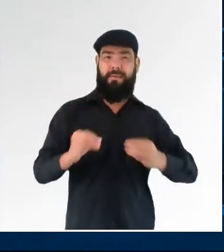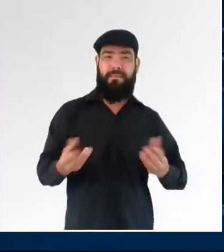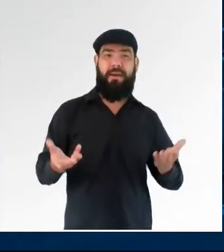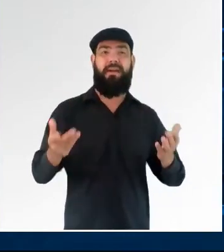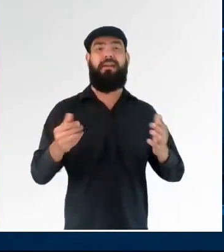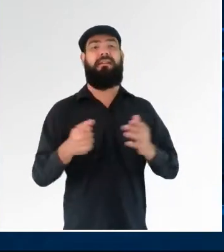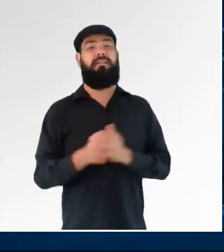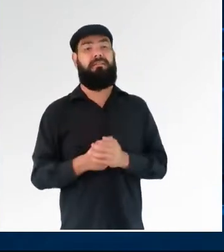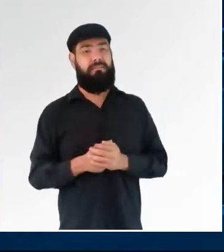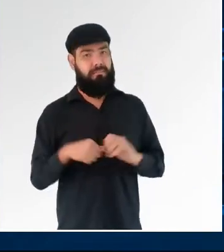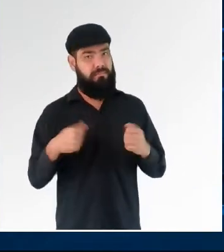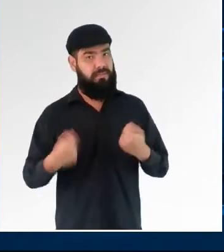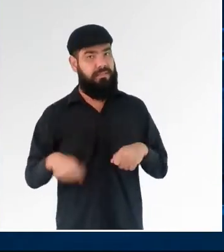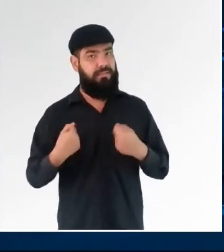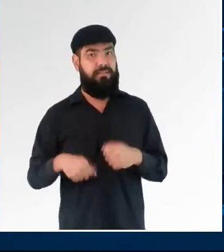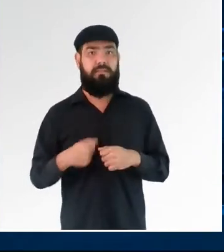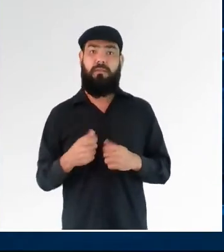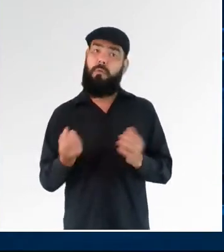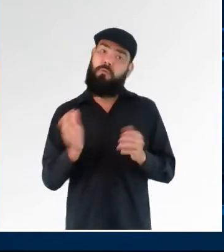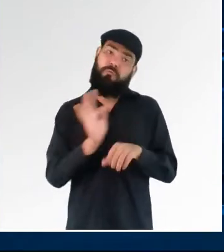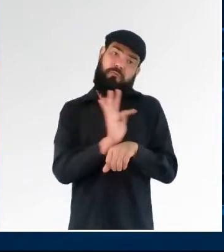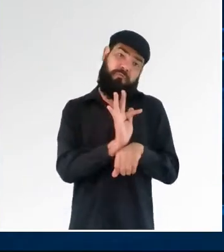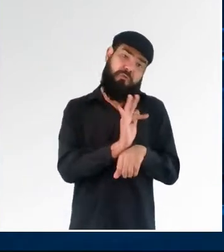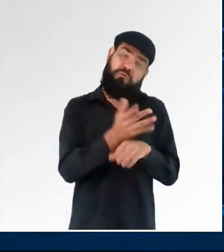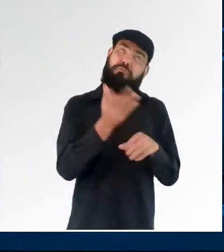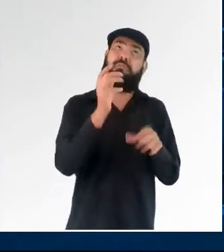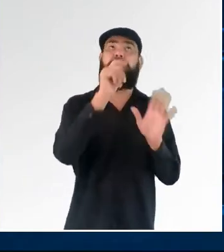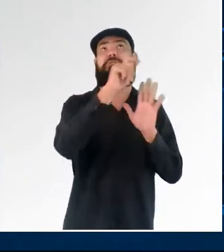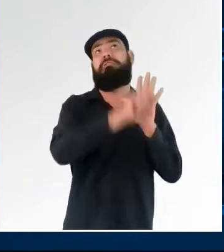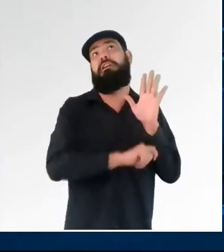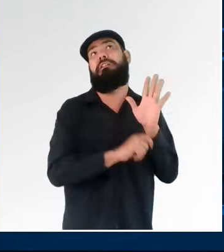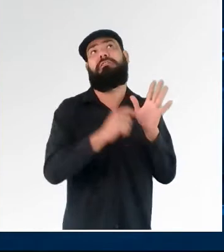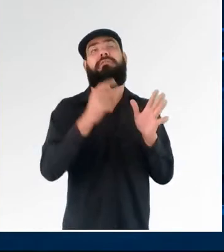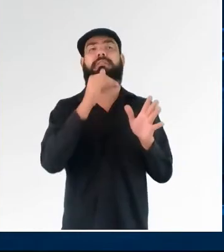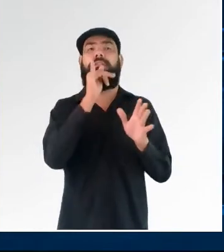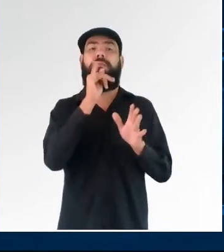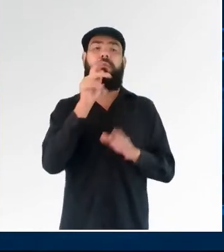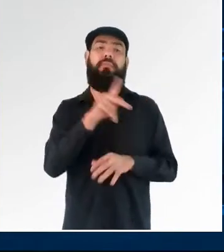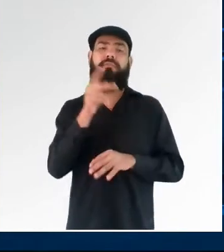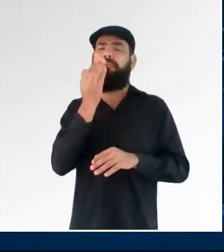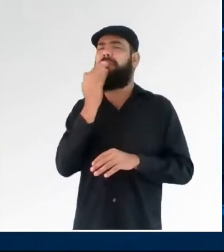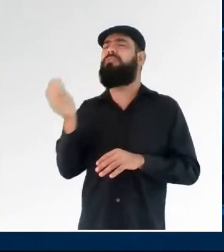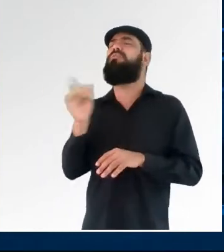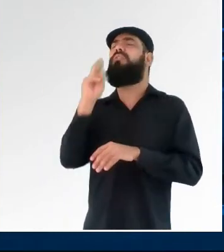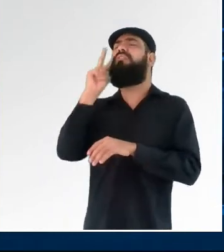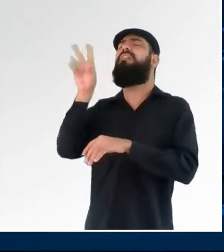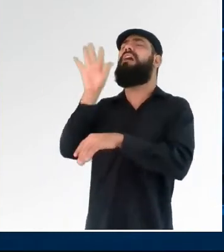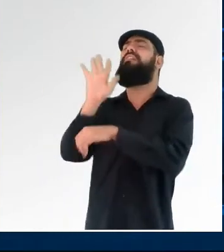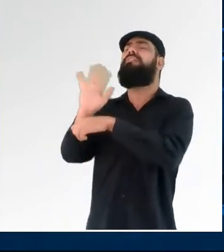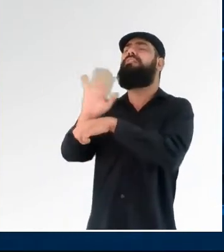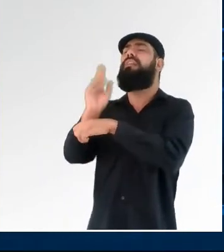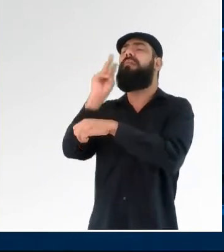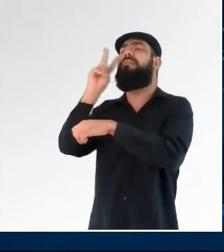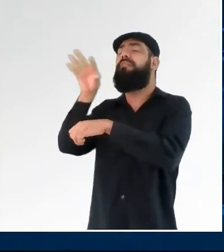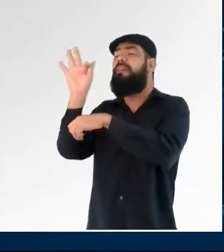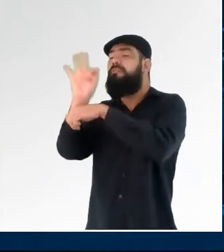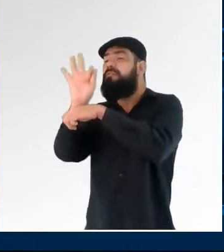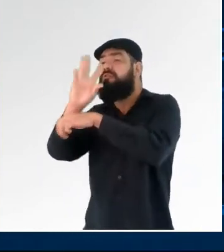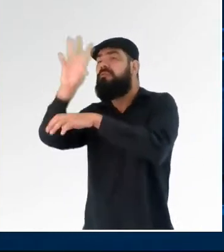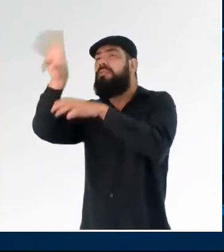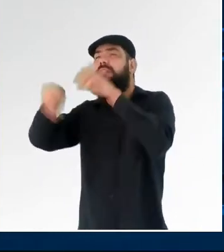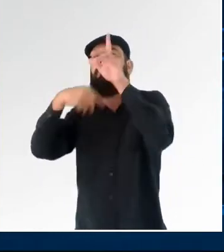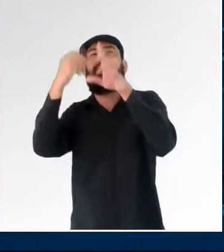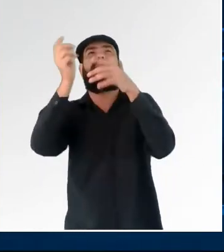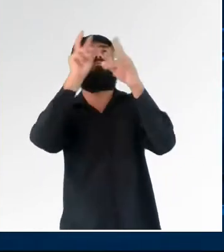vai fazer. Ou do filme, alguém pedir para você fazer um resumo de um filme, você vai pegar esses pontos essenciais,